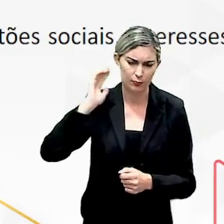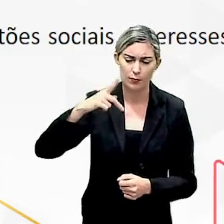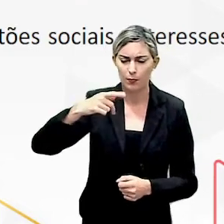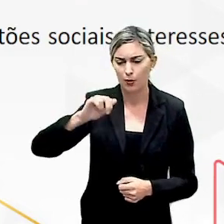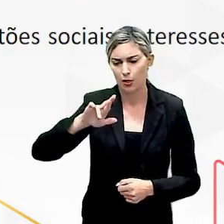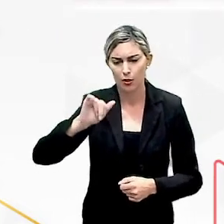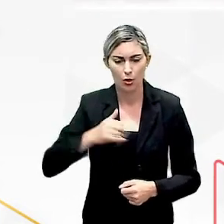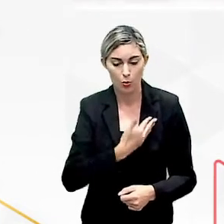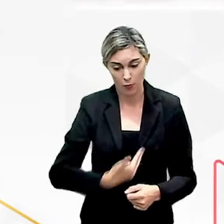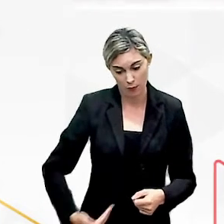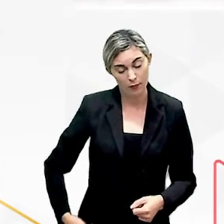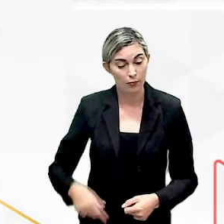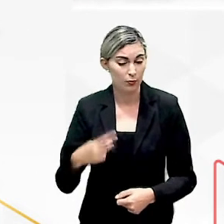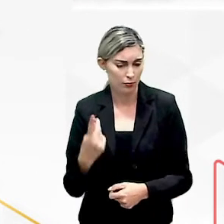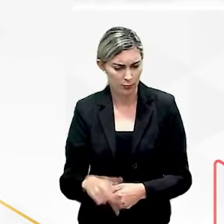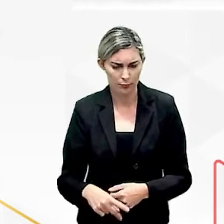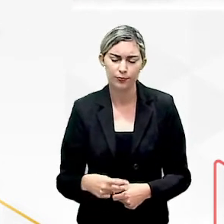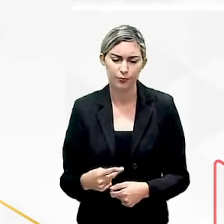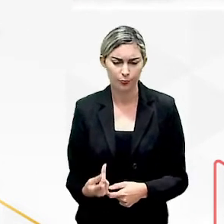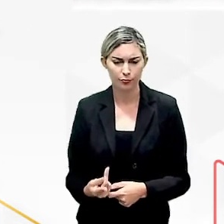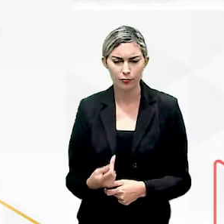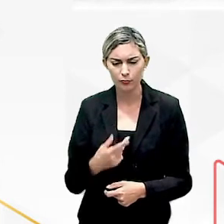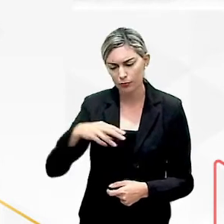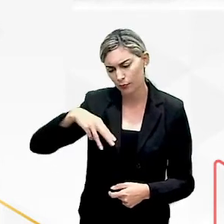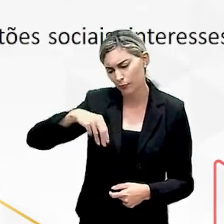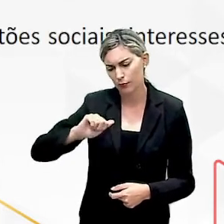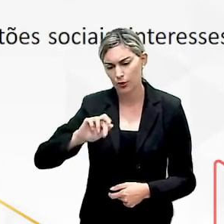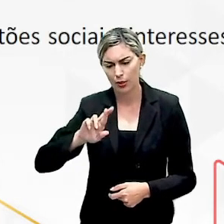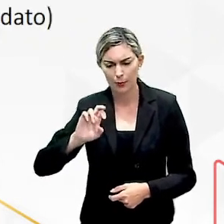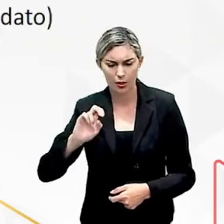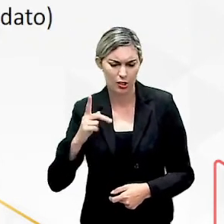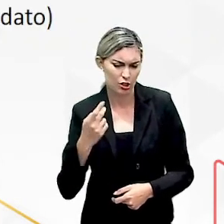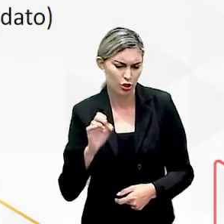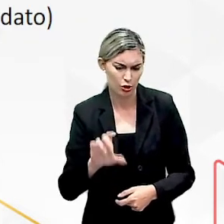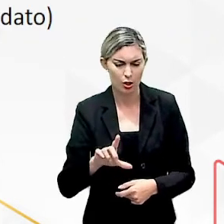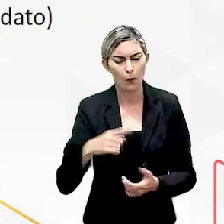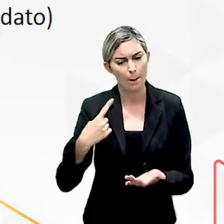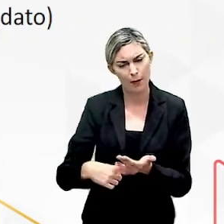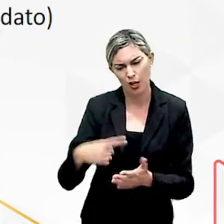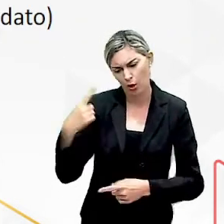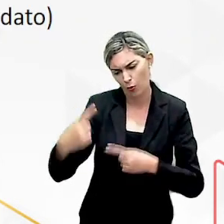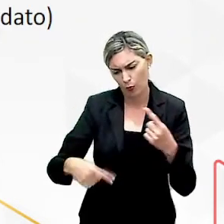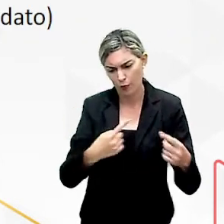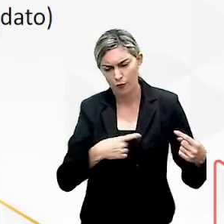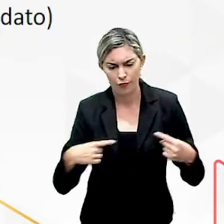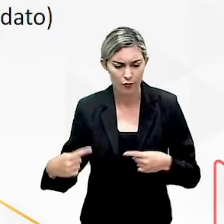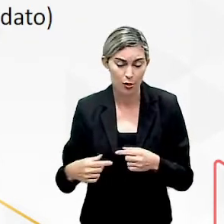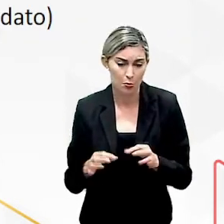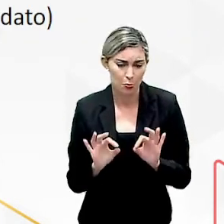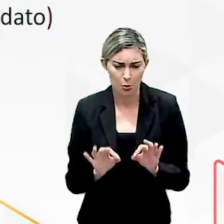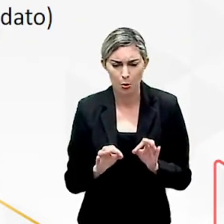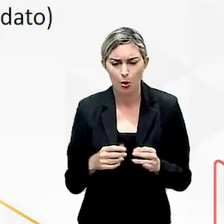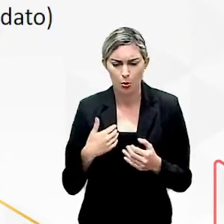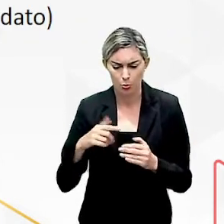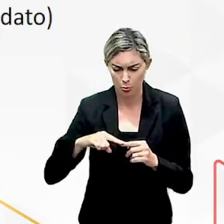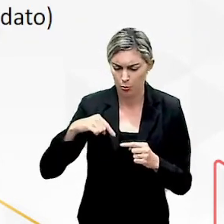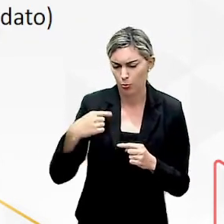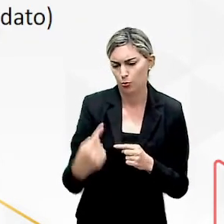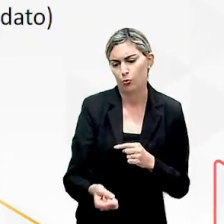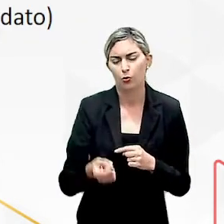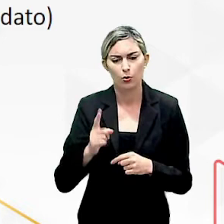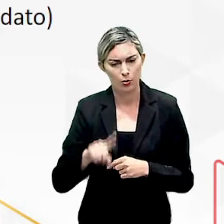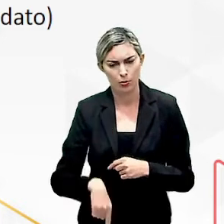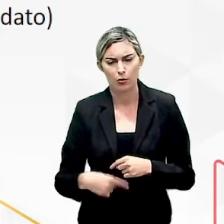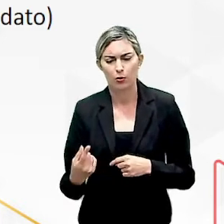o governo que seria aqui, o governo do Marechal Hermes da Fonseca, será marcado por conflitos e, como se não bastasse, o sucessor,